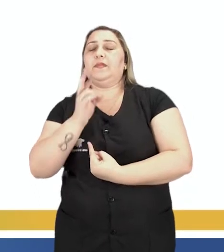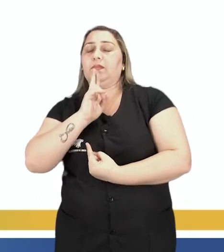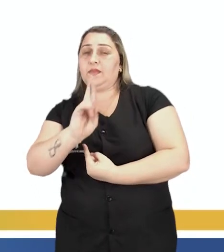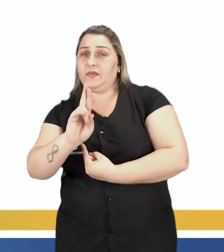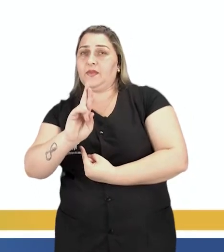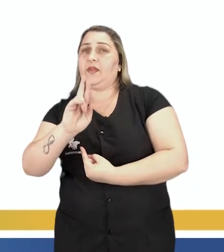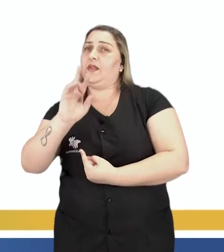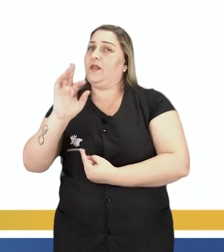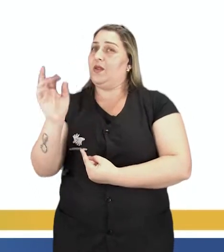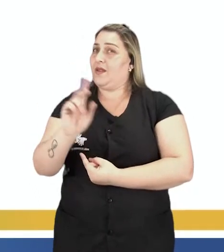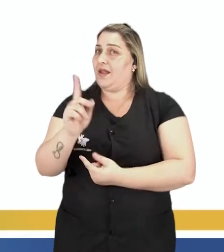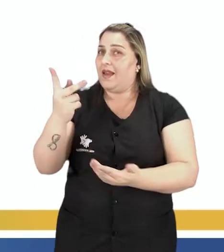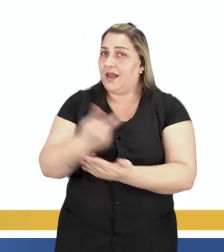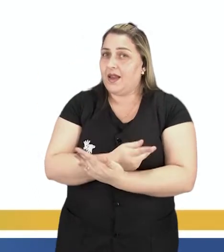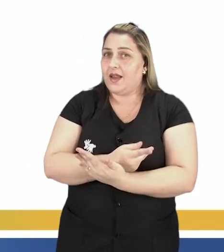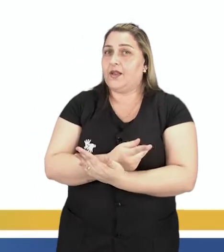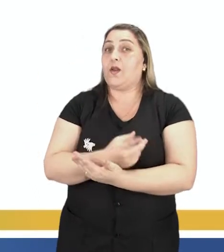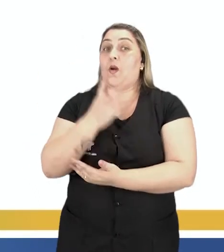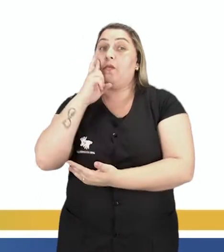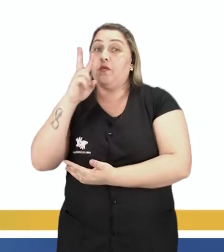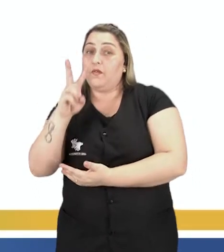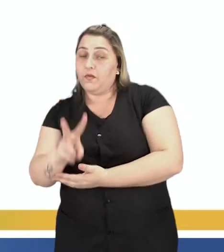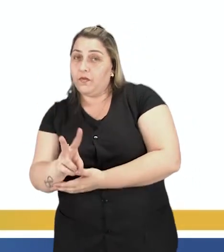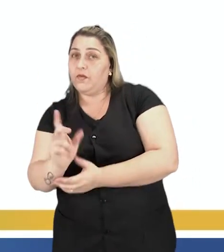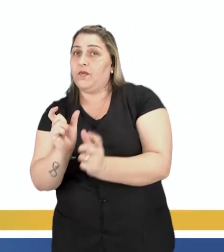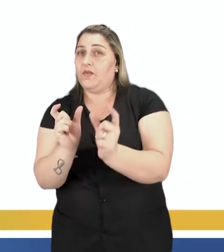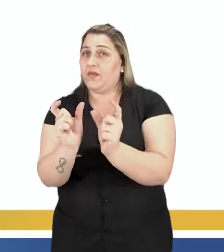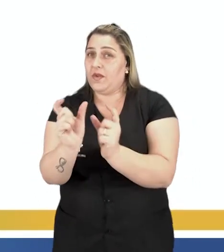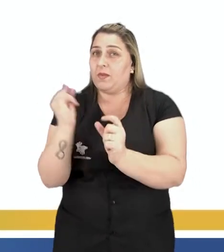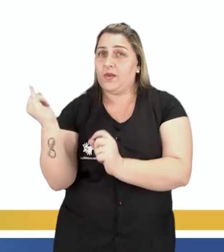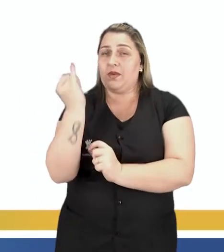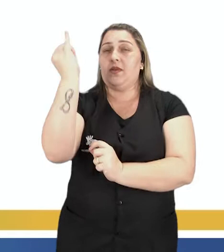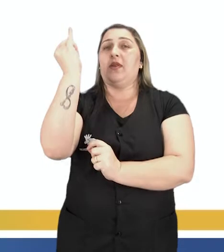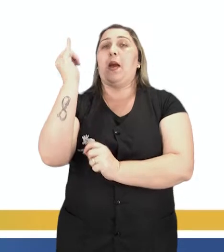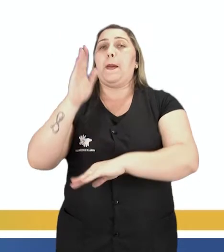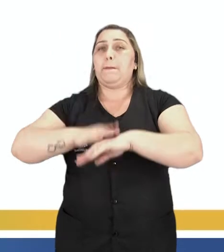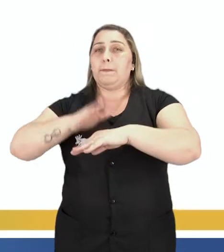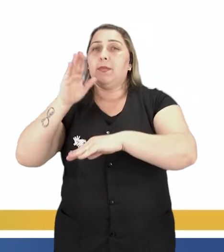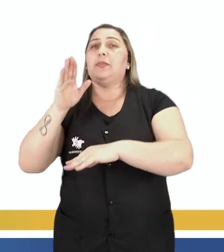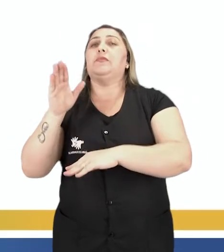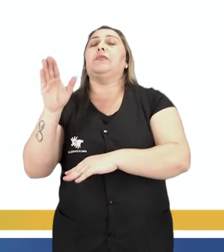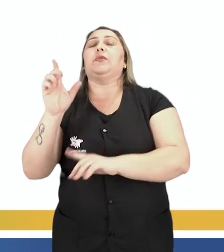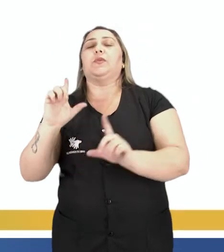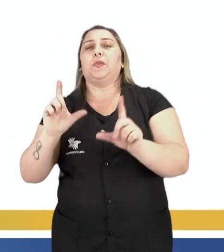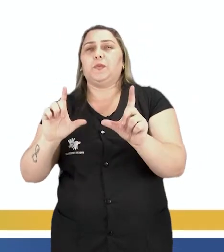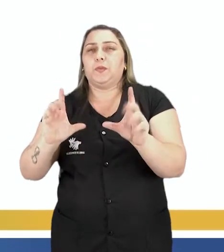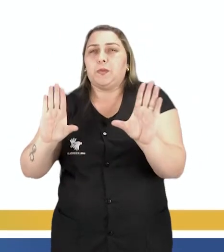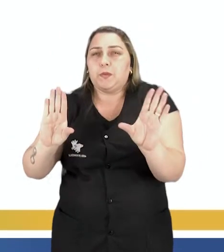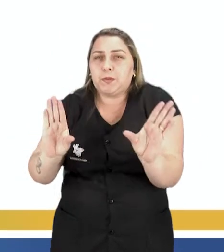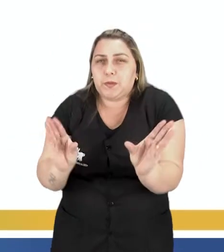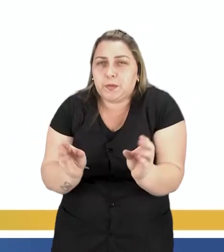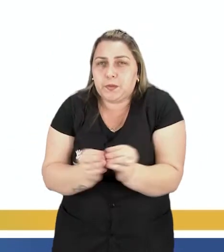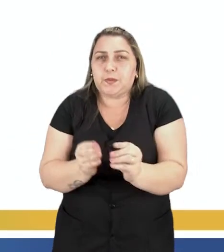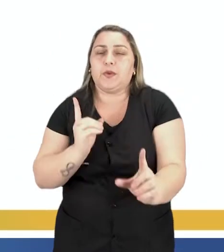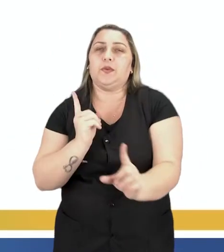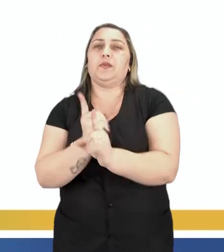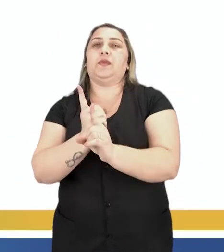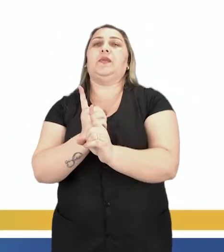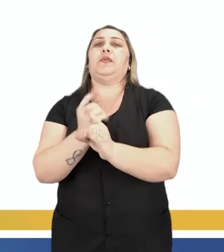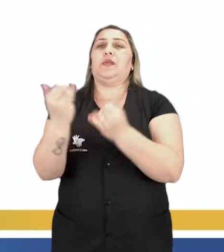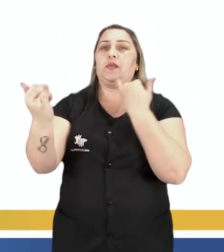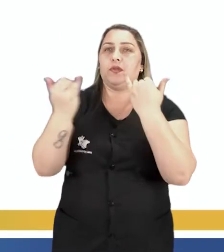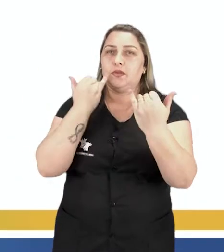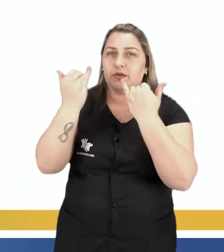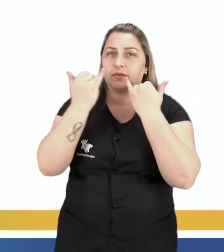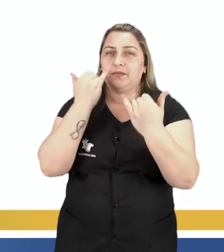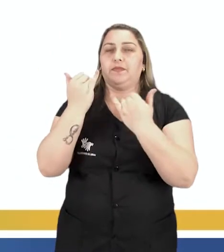incorreto, avalie as palavras-chave utilizadas. Quanto mais você conseguir refinar, mais irá encontrar fontes específicas